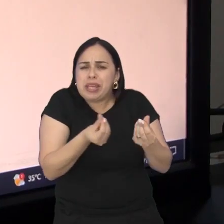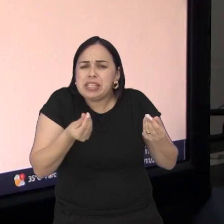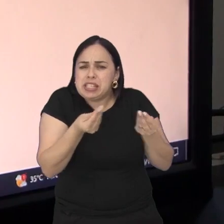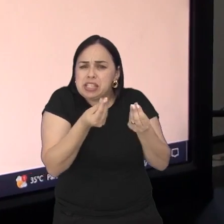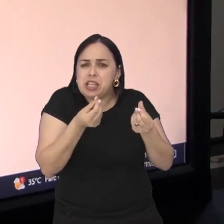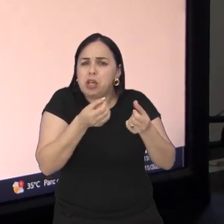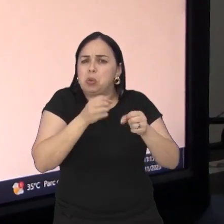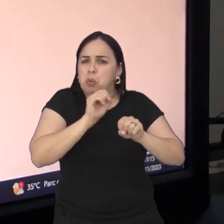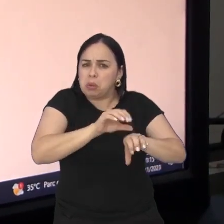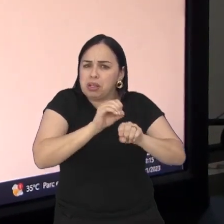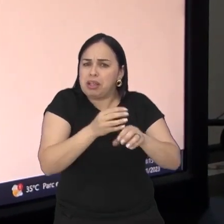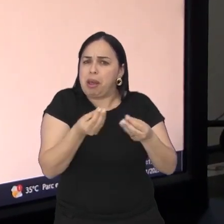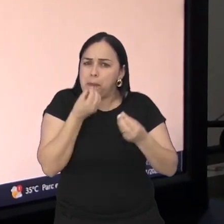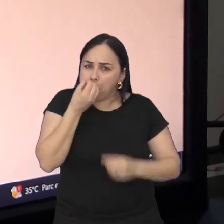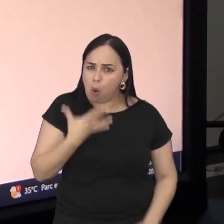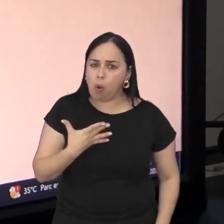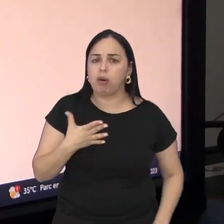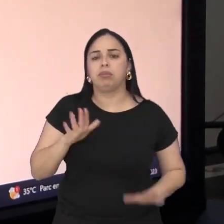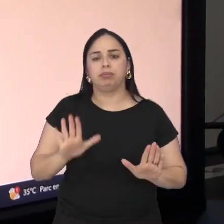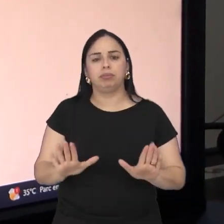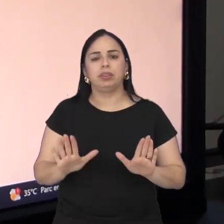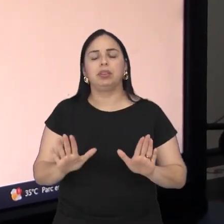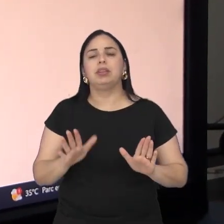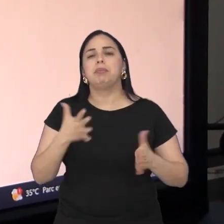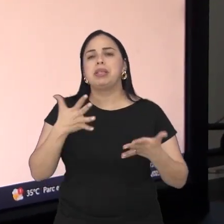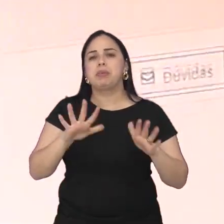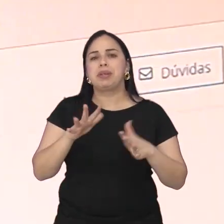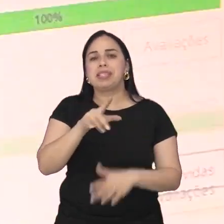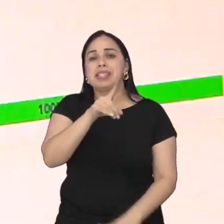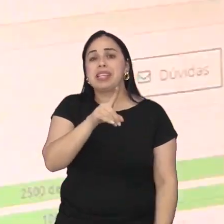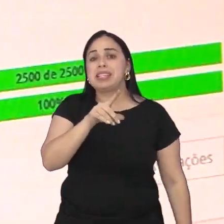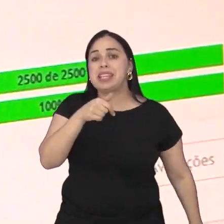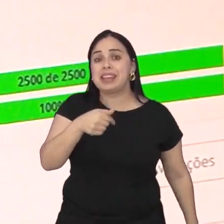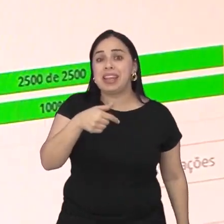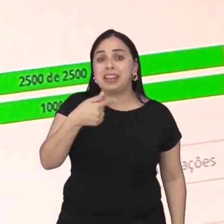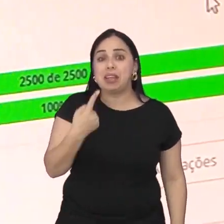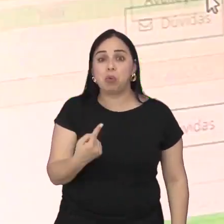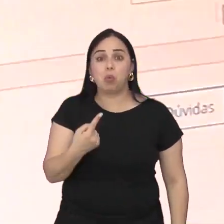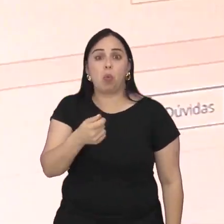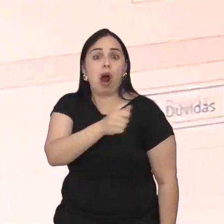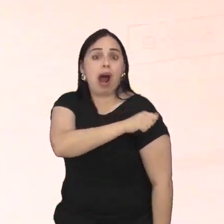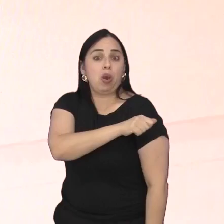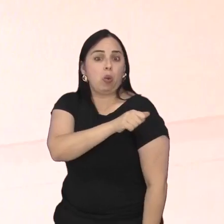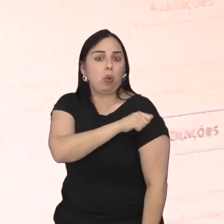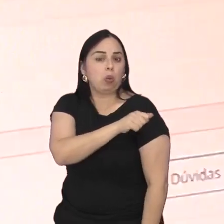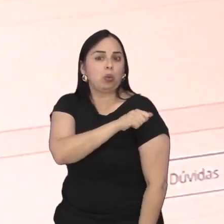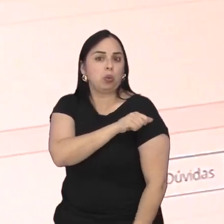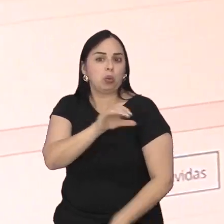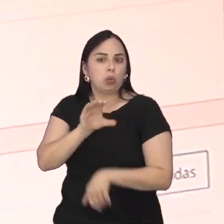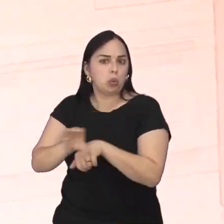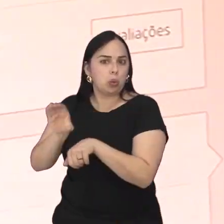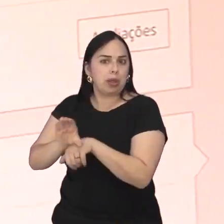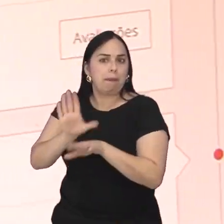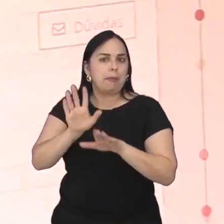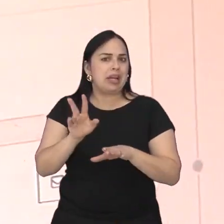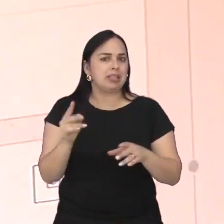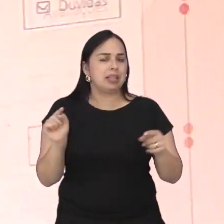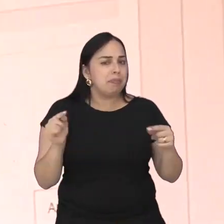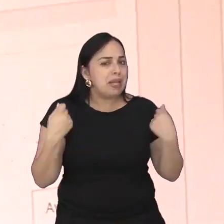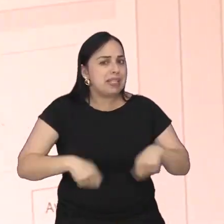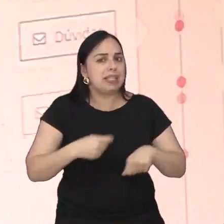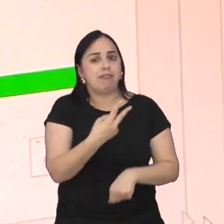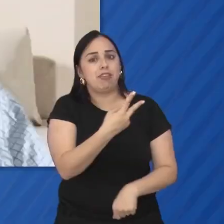Um dos pontos principais é o tamanho das turmas. Em média, cada sala tem 171 alunos, quando o ideal